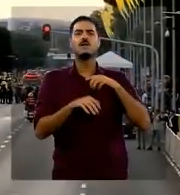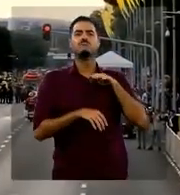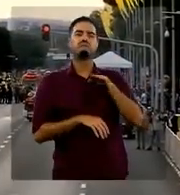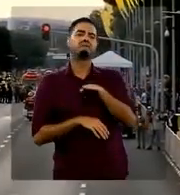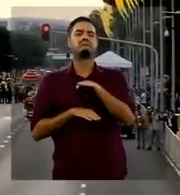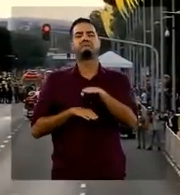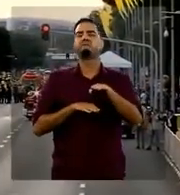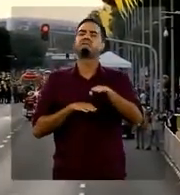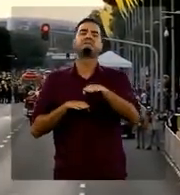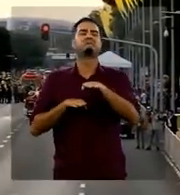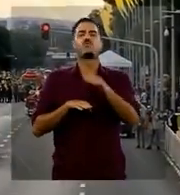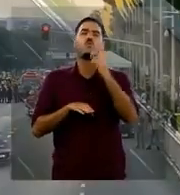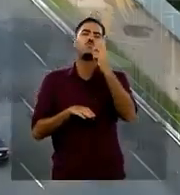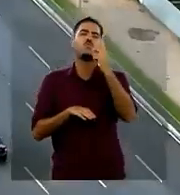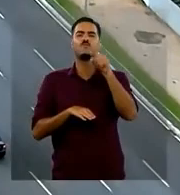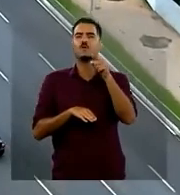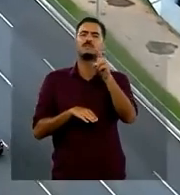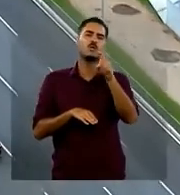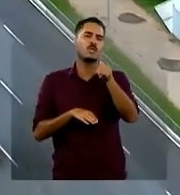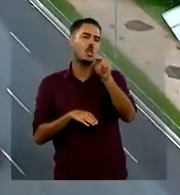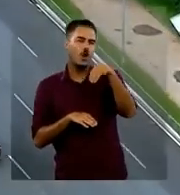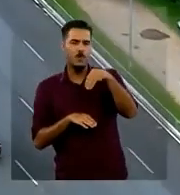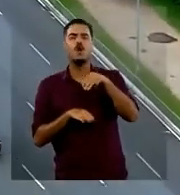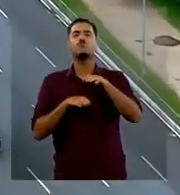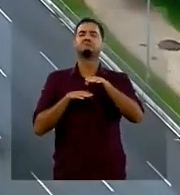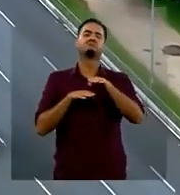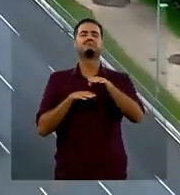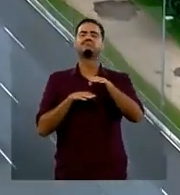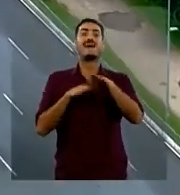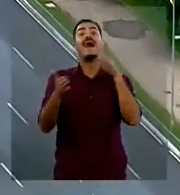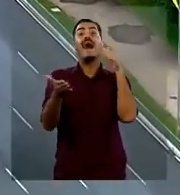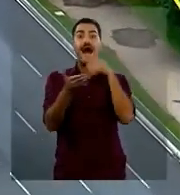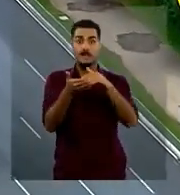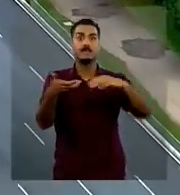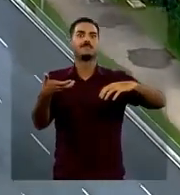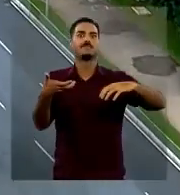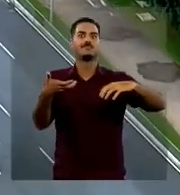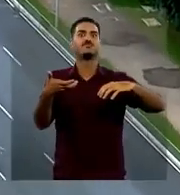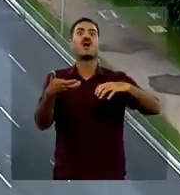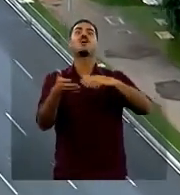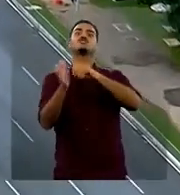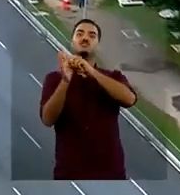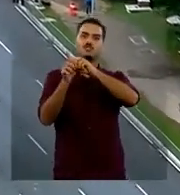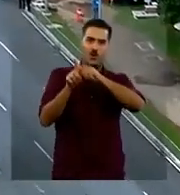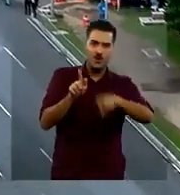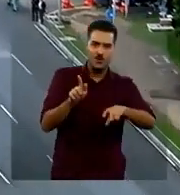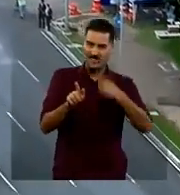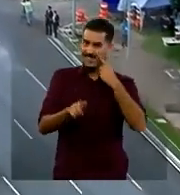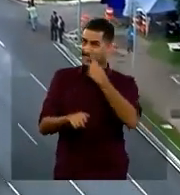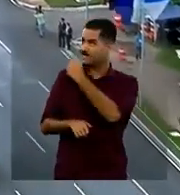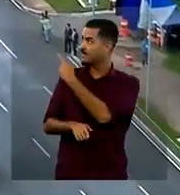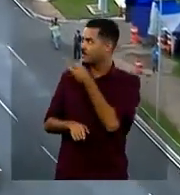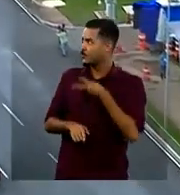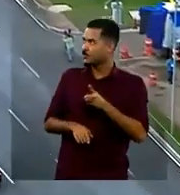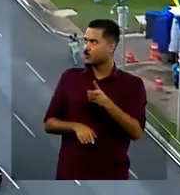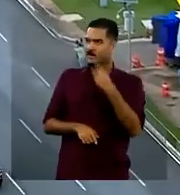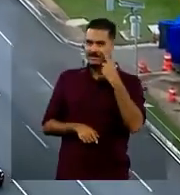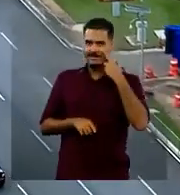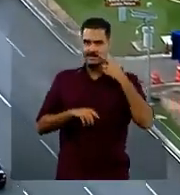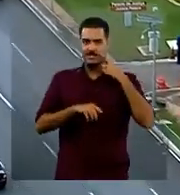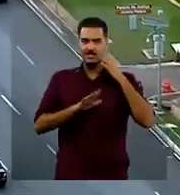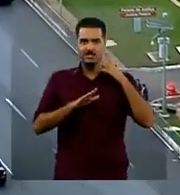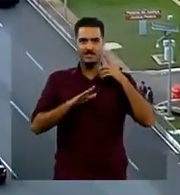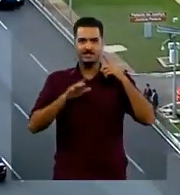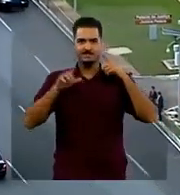dos Ministérios até a Câmara dos Deputados, até o Congresso Nacional. A gente continua acompanhando aí pelas imagens do